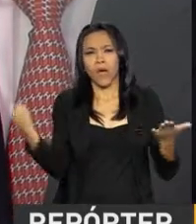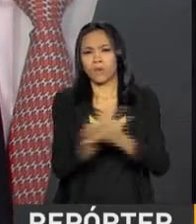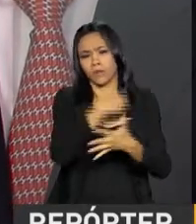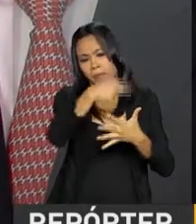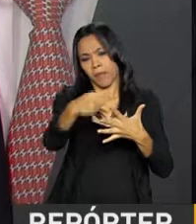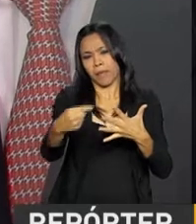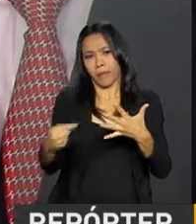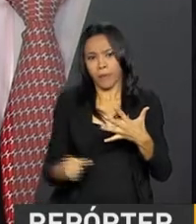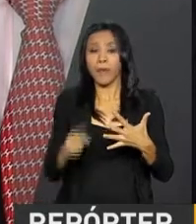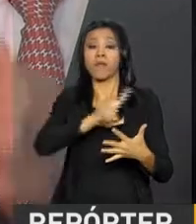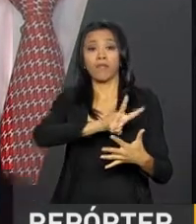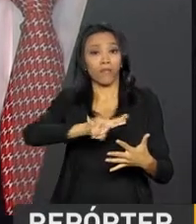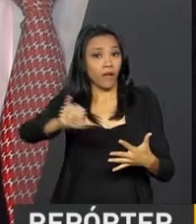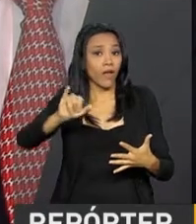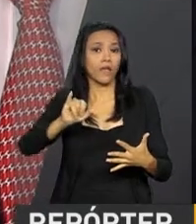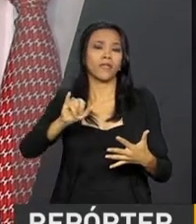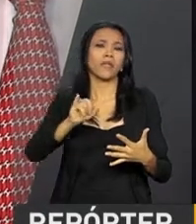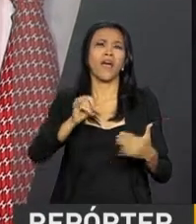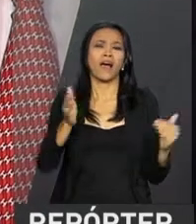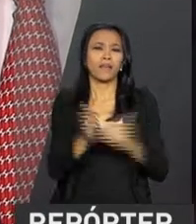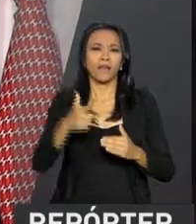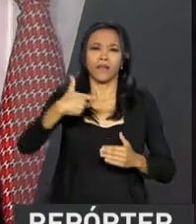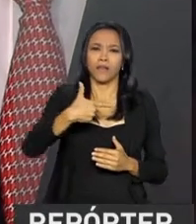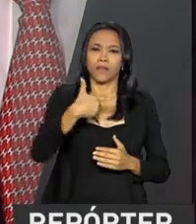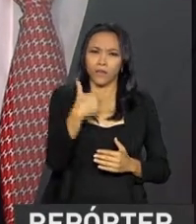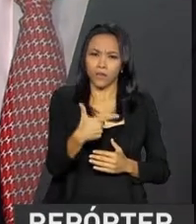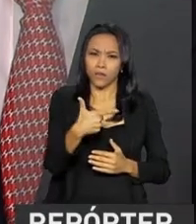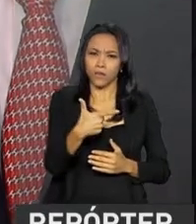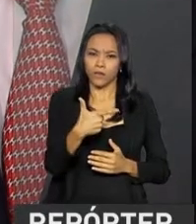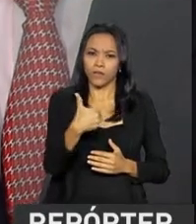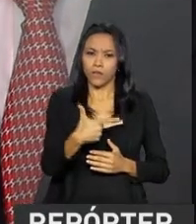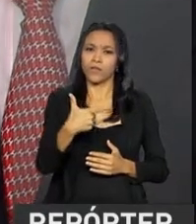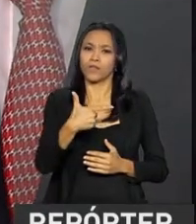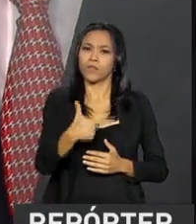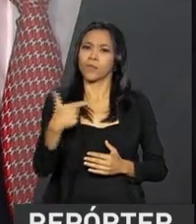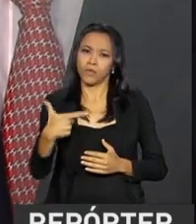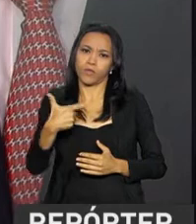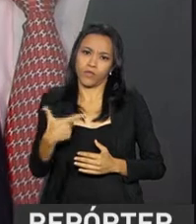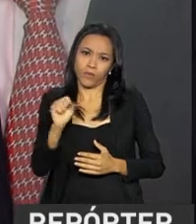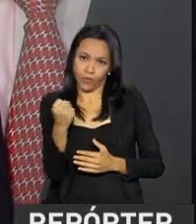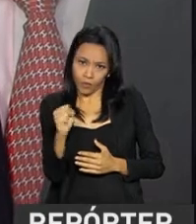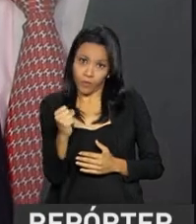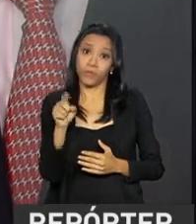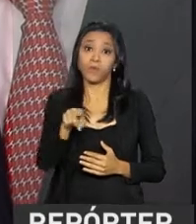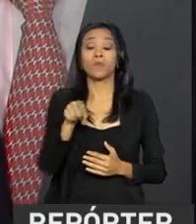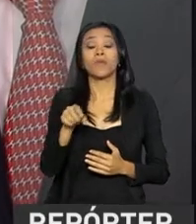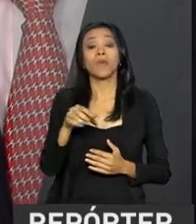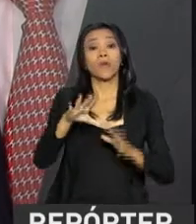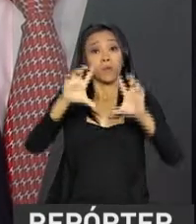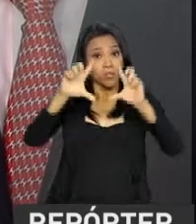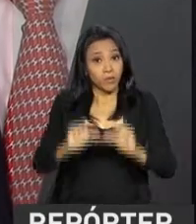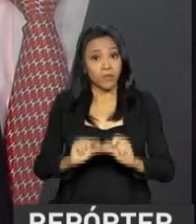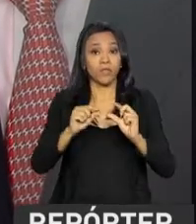dar, evidentemente, em 2028, lá no estoque da dívida, uma diminuição de